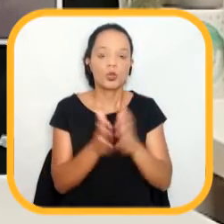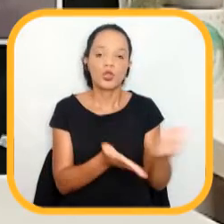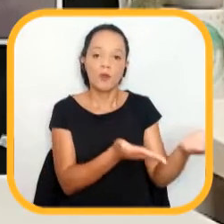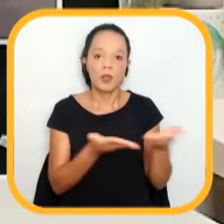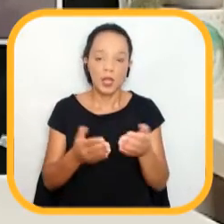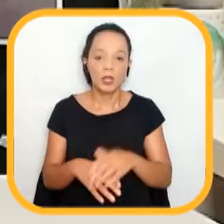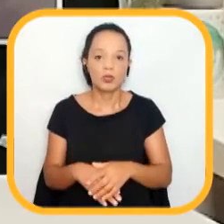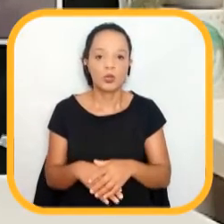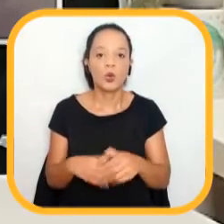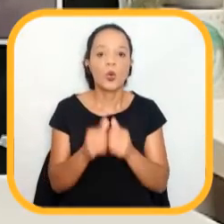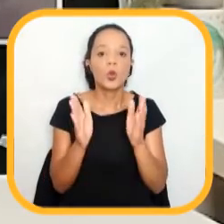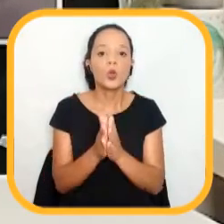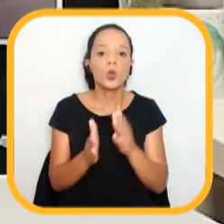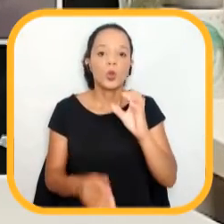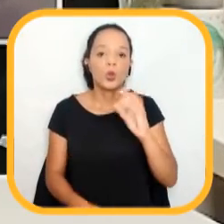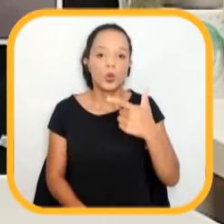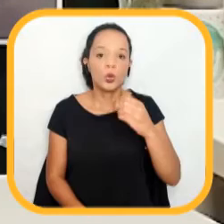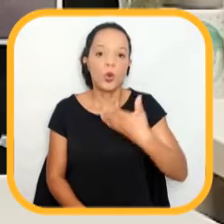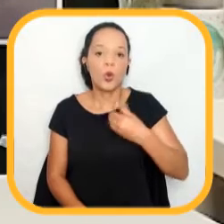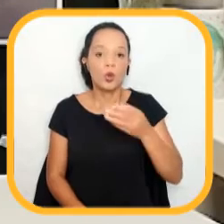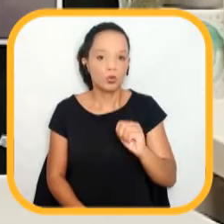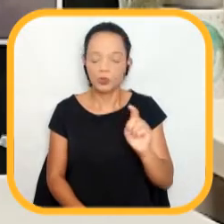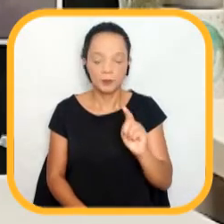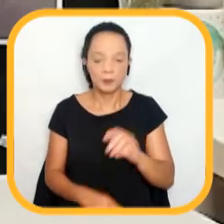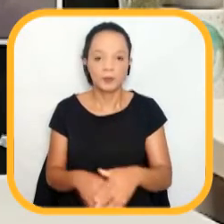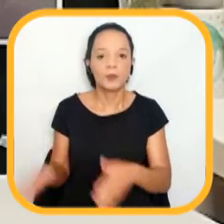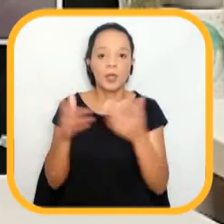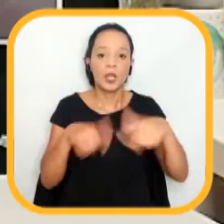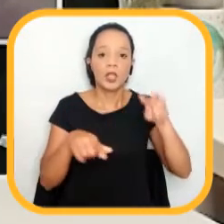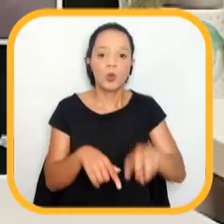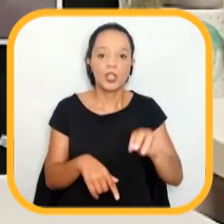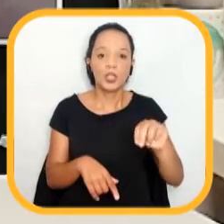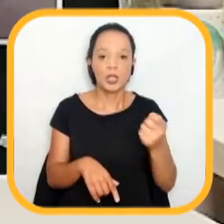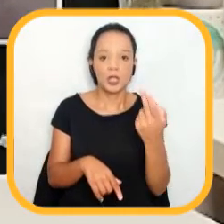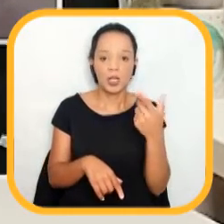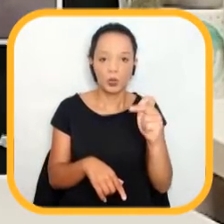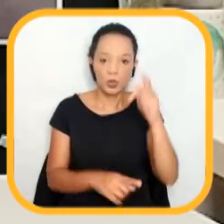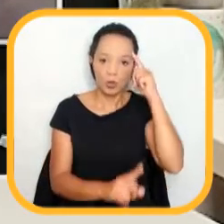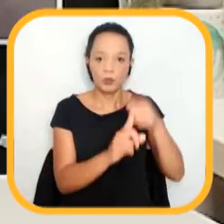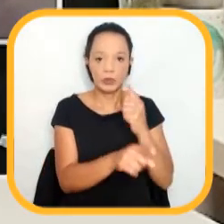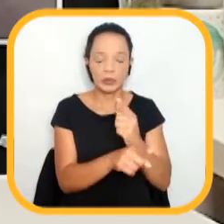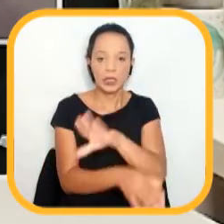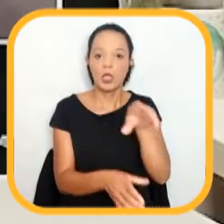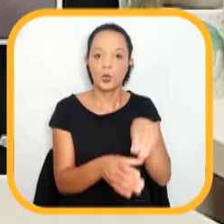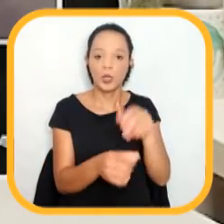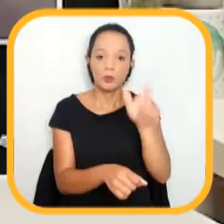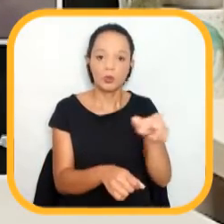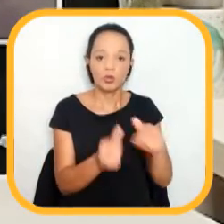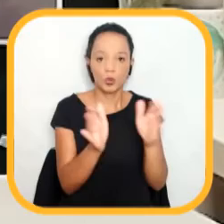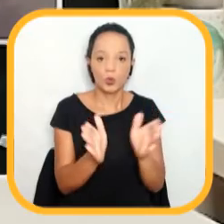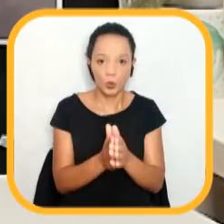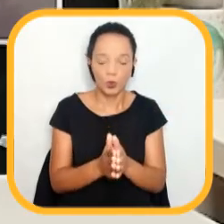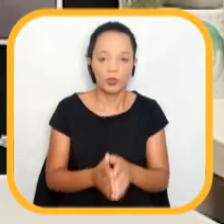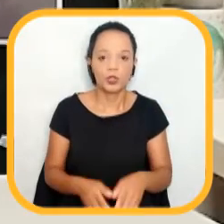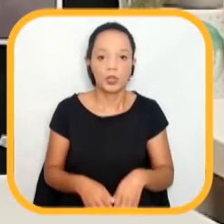estão convidadas em vez de estão todos convidados. Já a linguagem neutra ou não binária tem o mesmo objetivo, de incluir todas